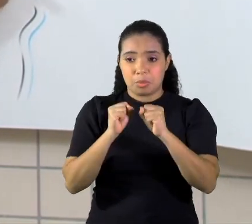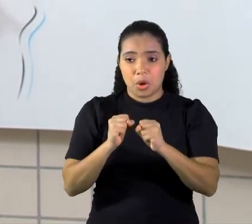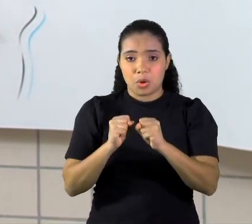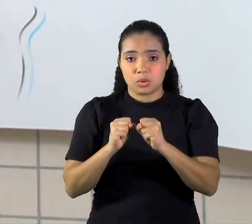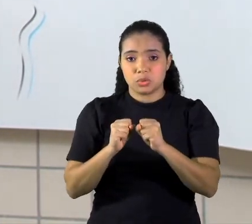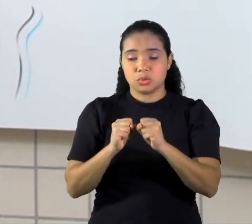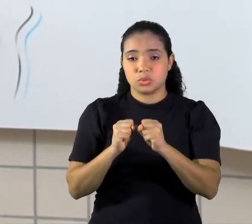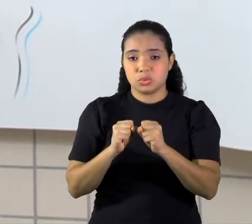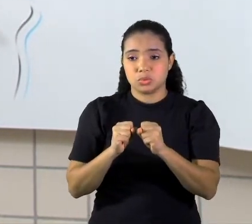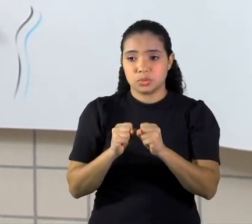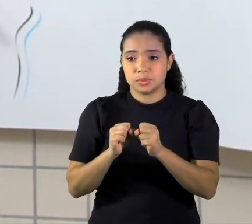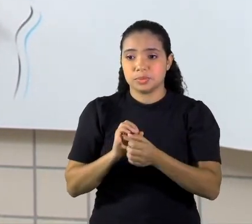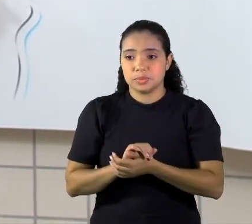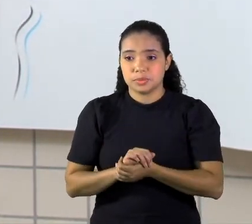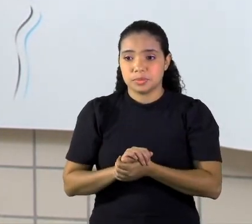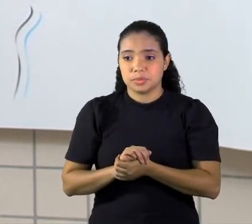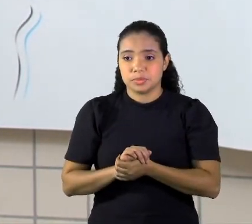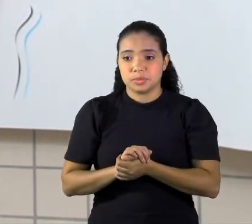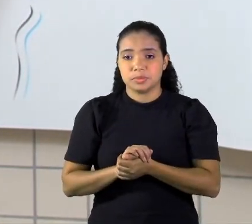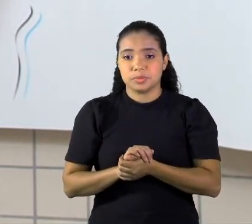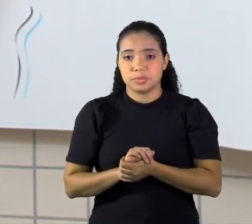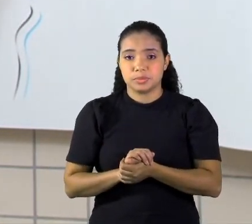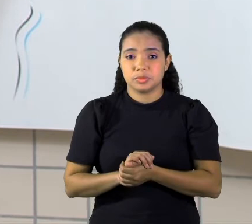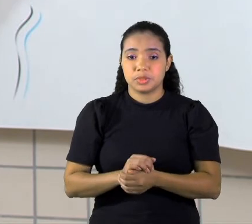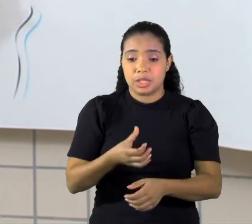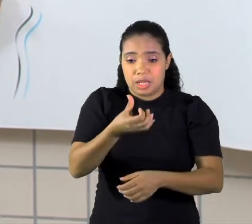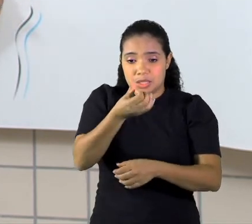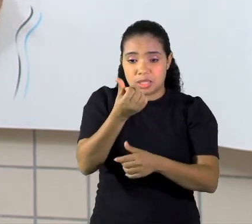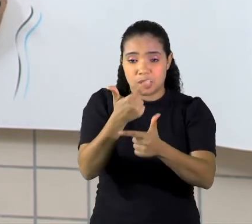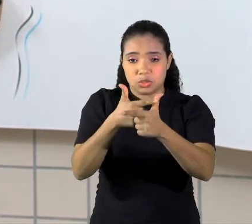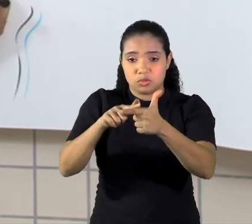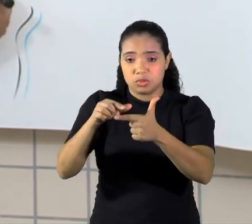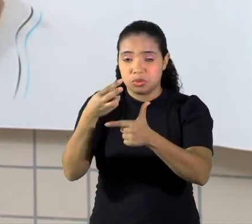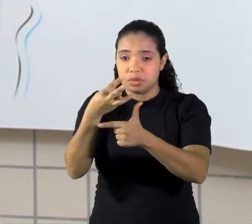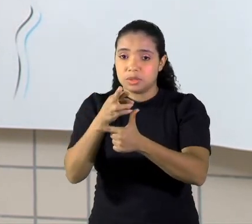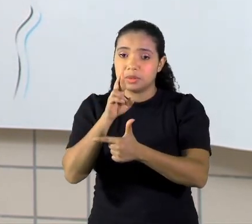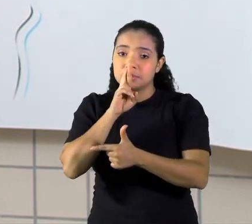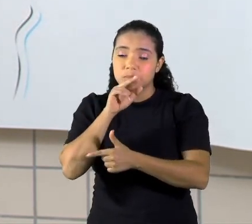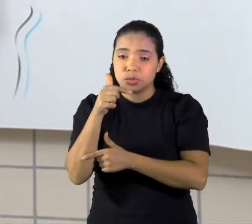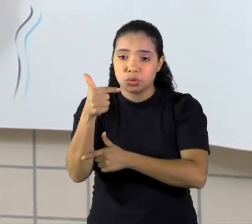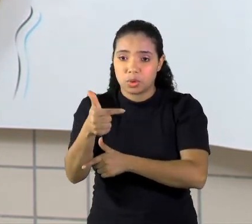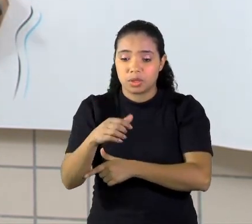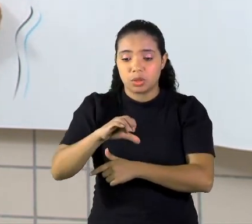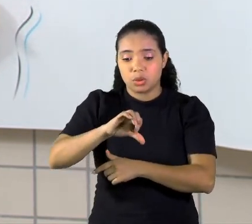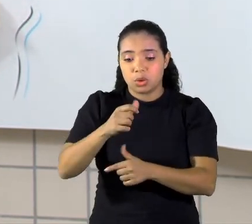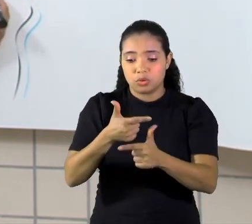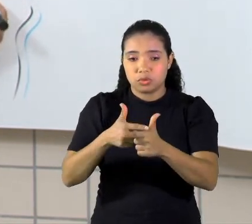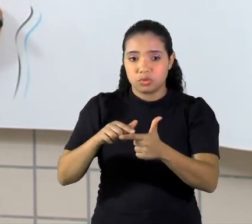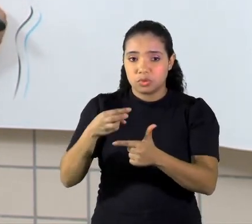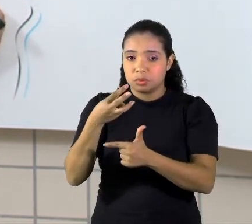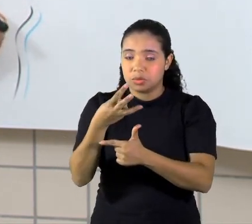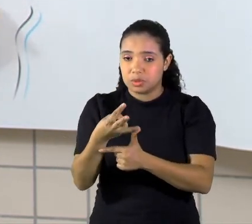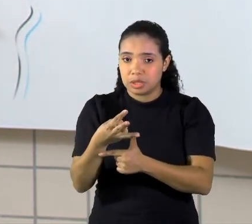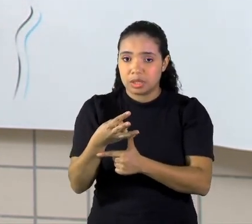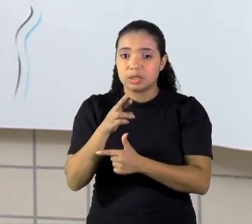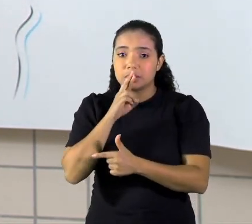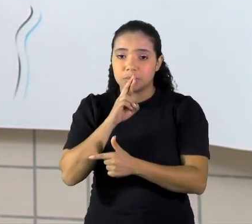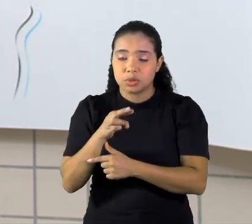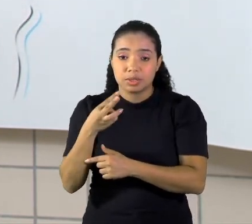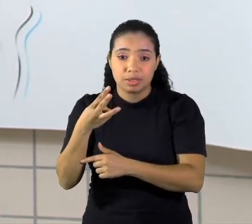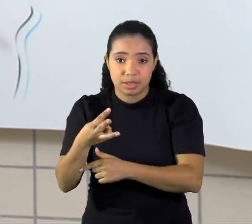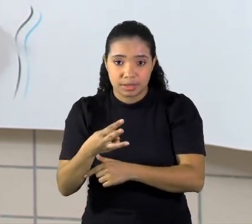simplificar essa fração. 6 divide por 3 são 2, 9 divide por 3 são